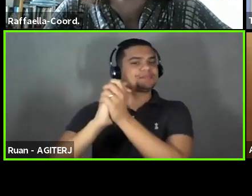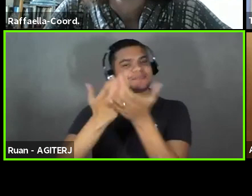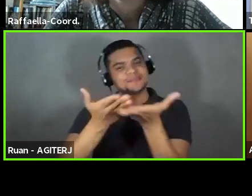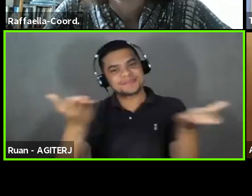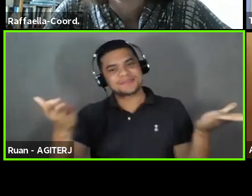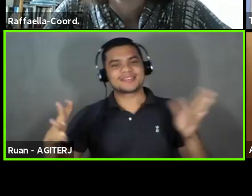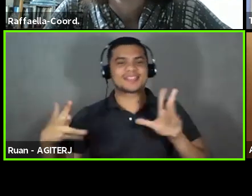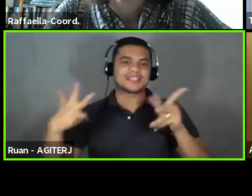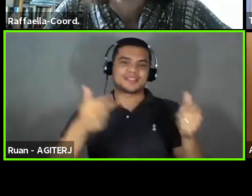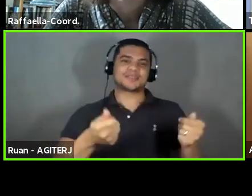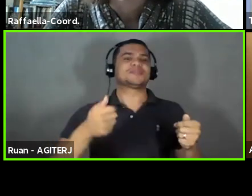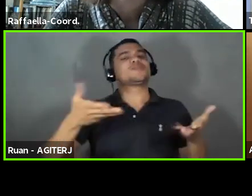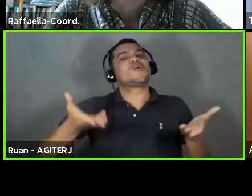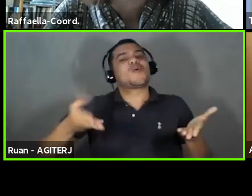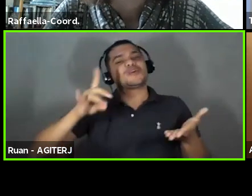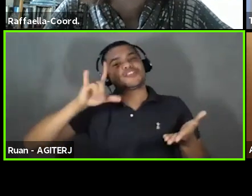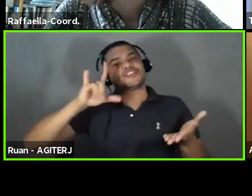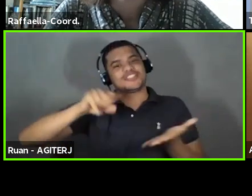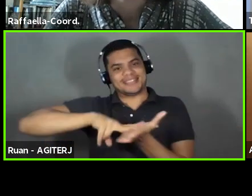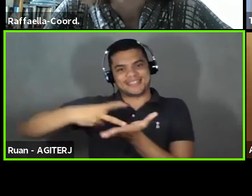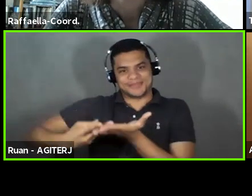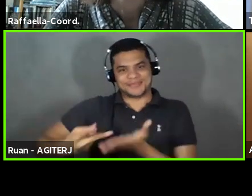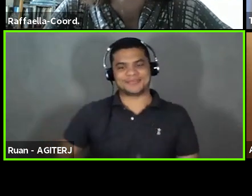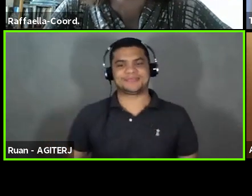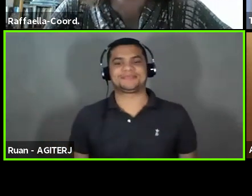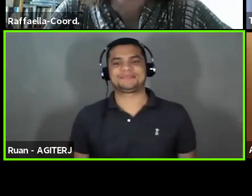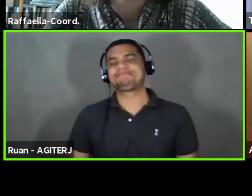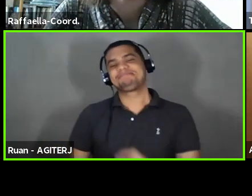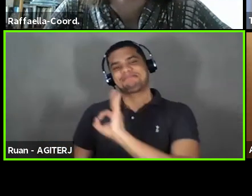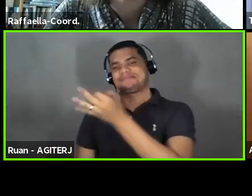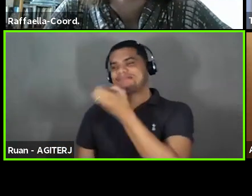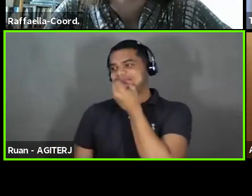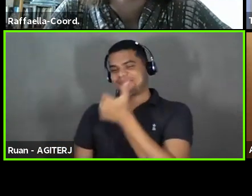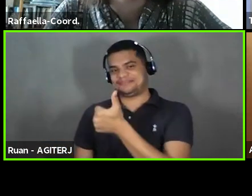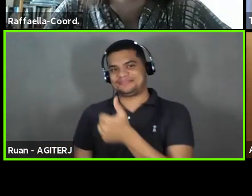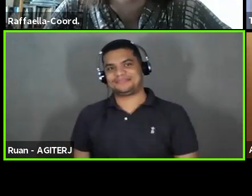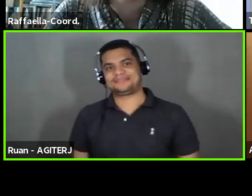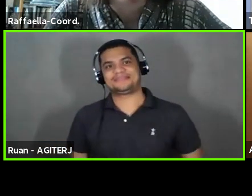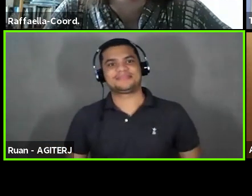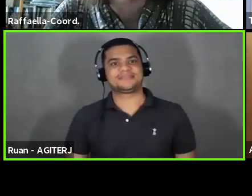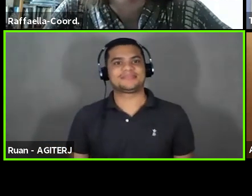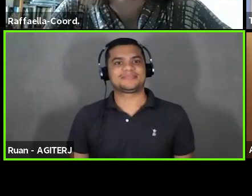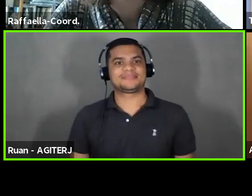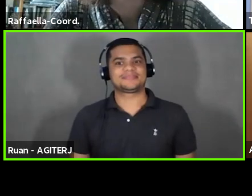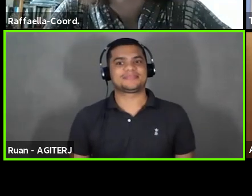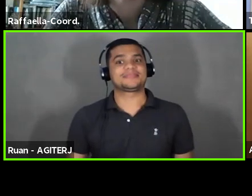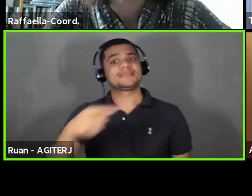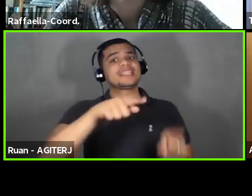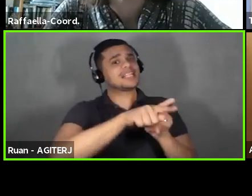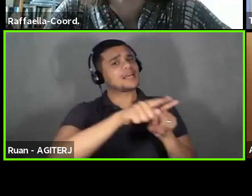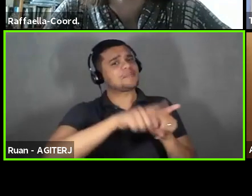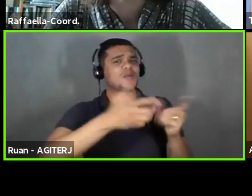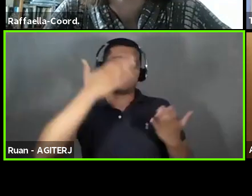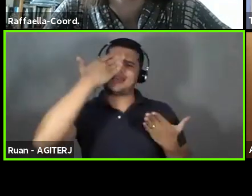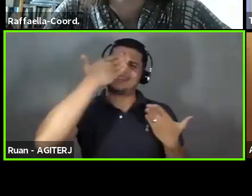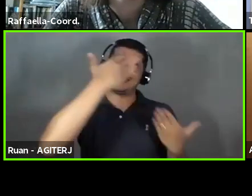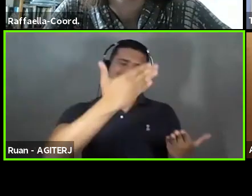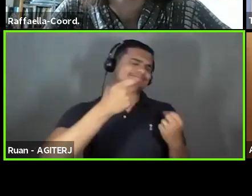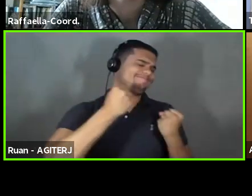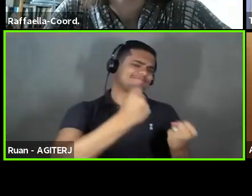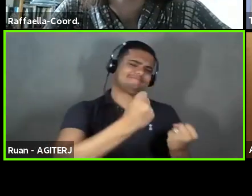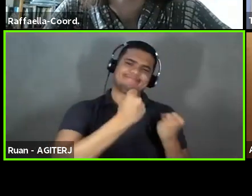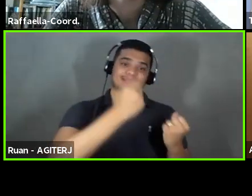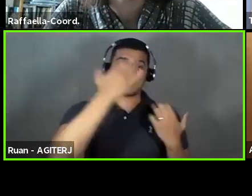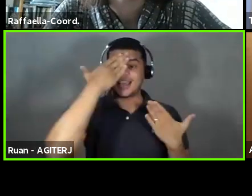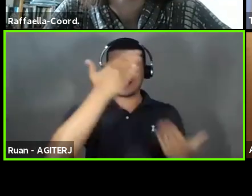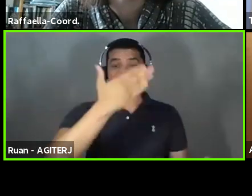e parabéns a todos pelo nosso dia hoje. Isso aí, muito bom. Também Débora, queria agradecer muito, só